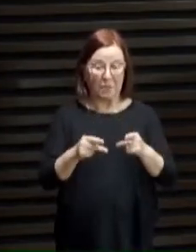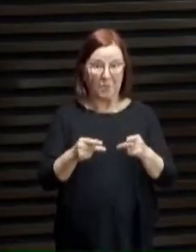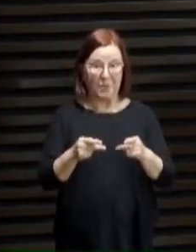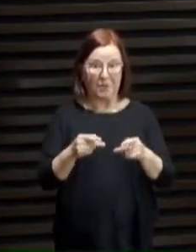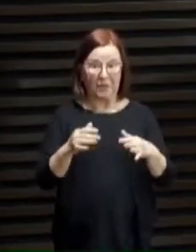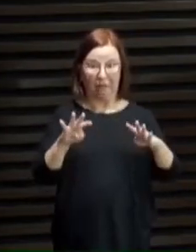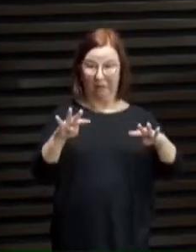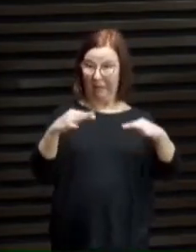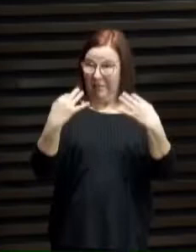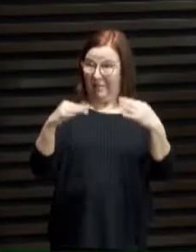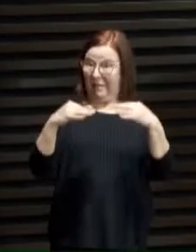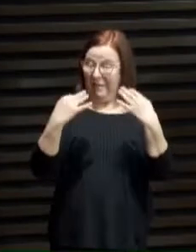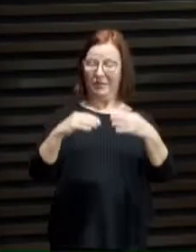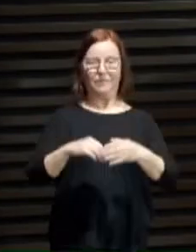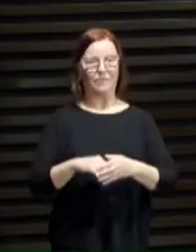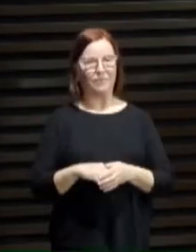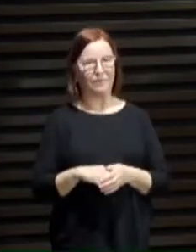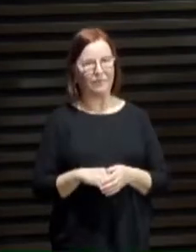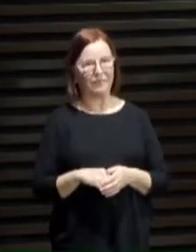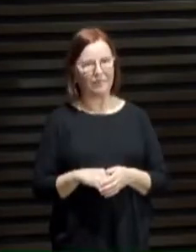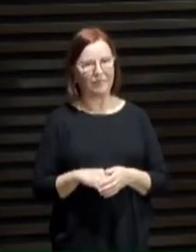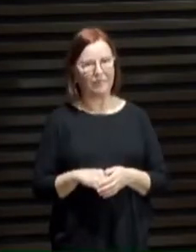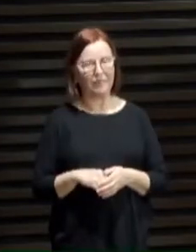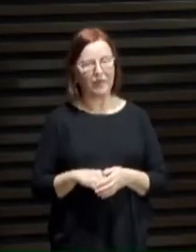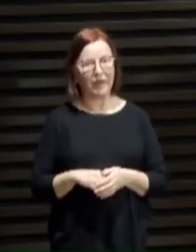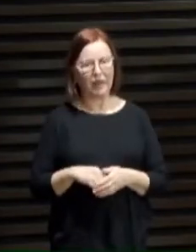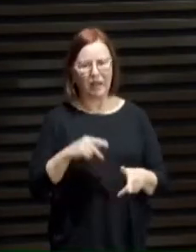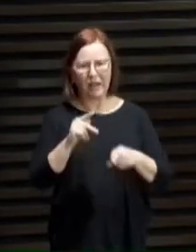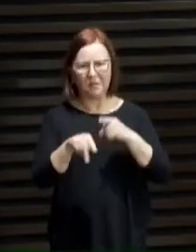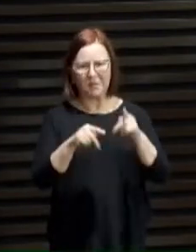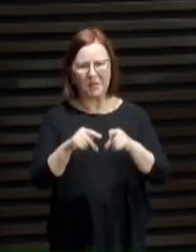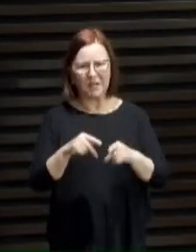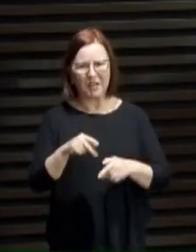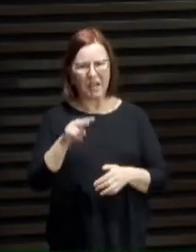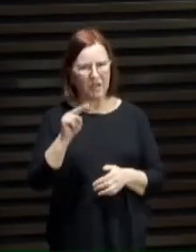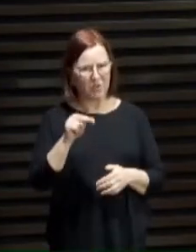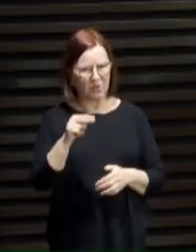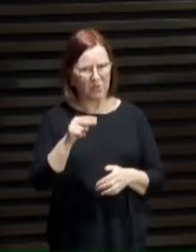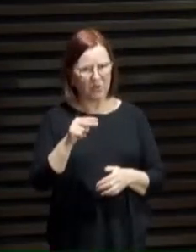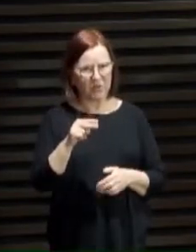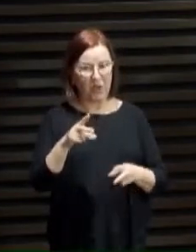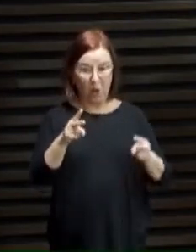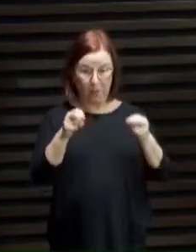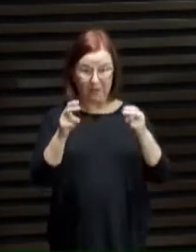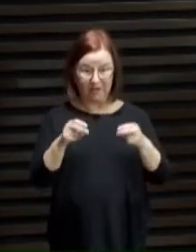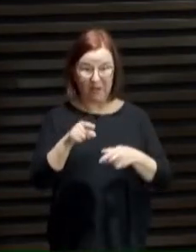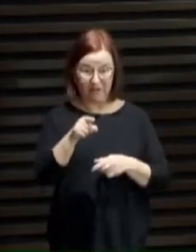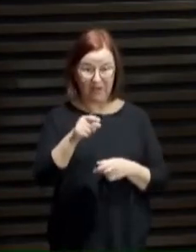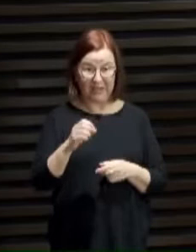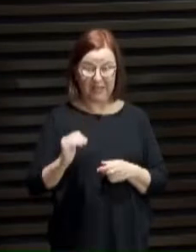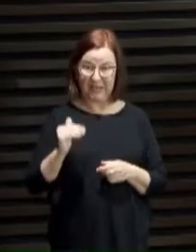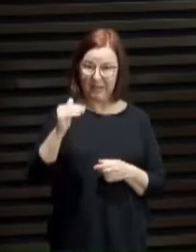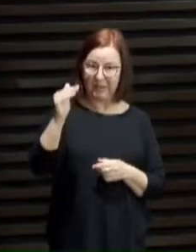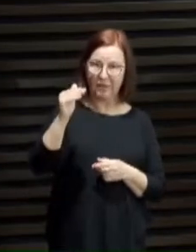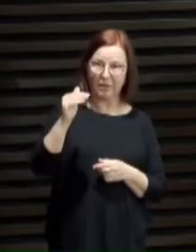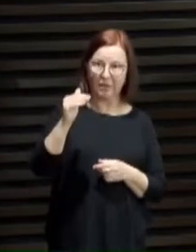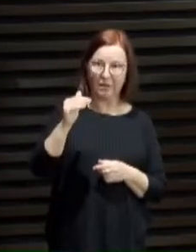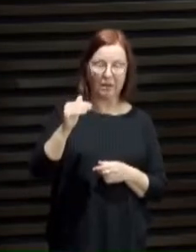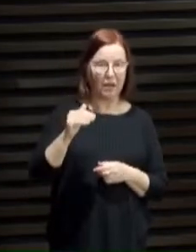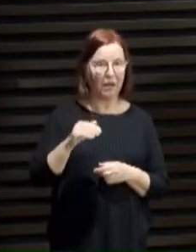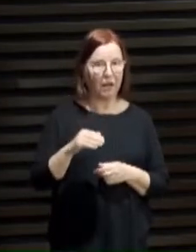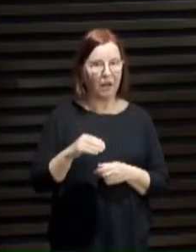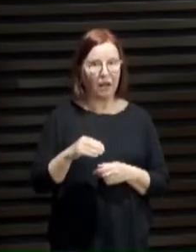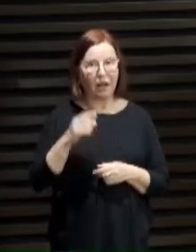seres humanos contemplem o seu crescimento? As pessoas nunca vão ver você crescendo. Elas, quando enxergarem, você já cresceu, você